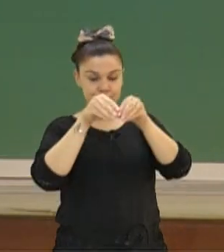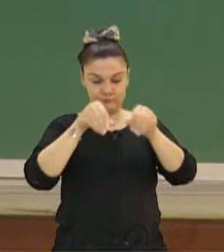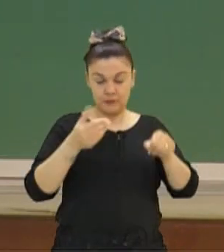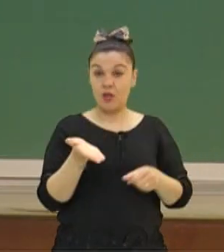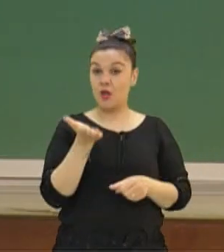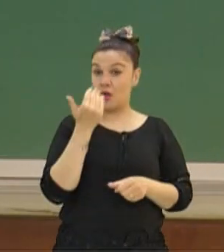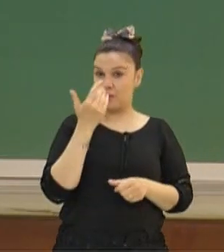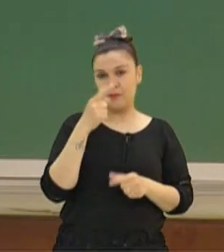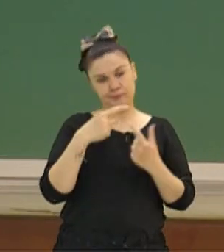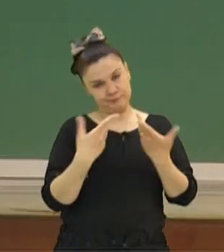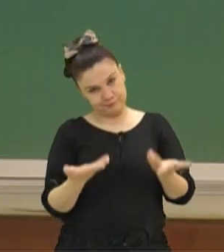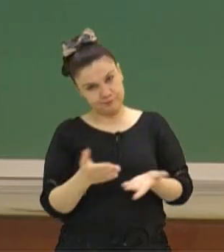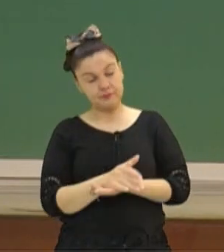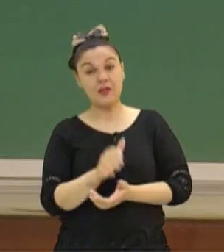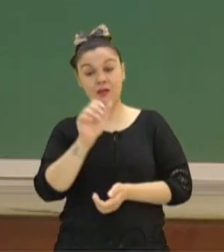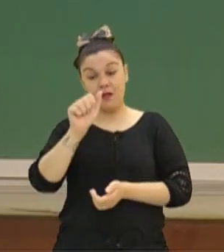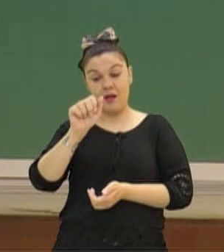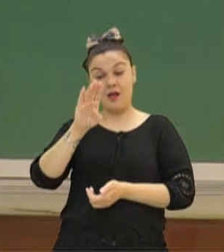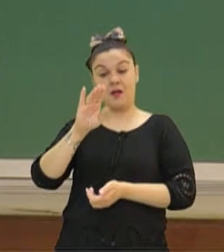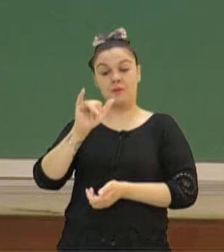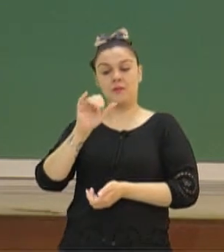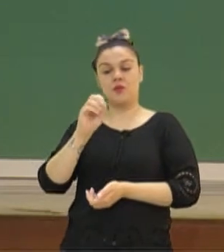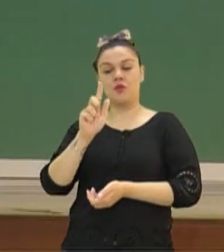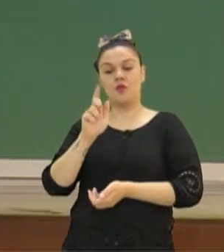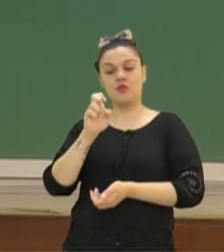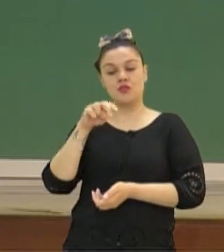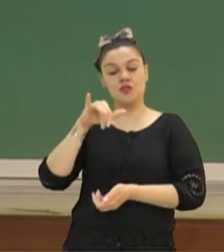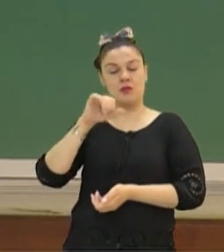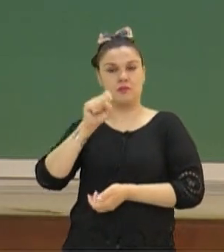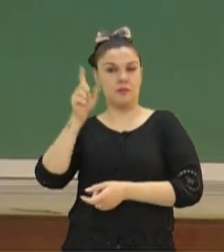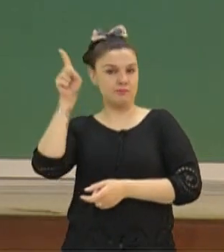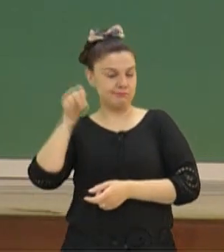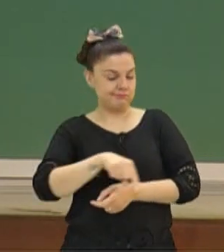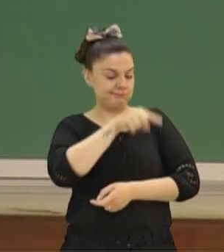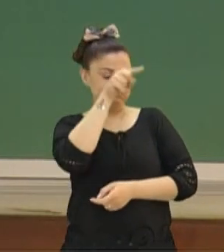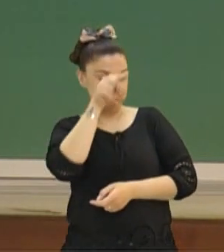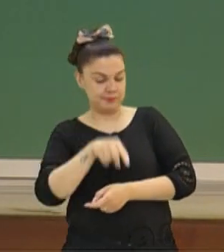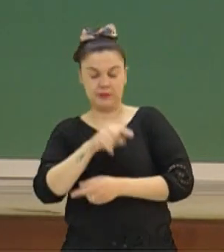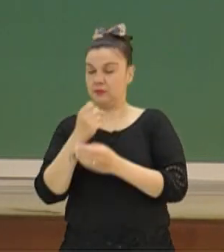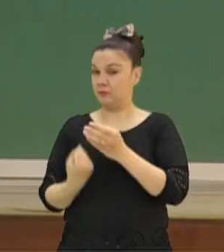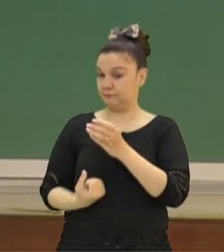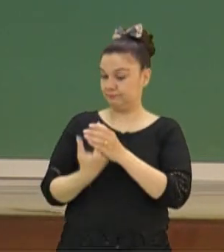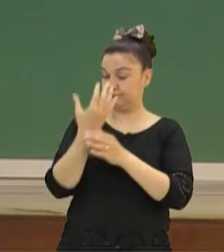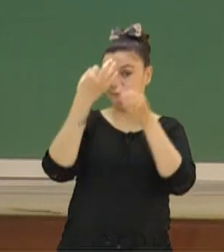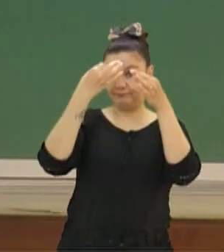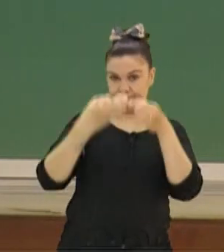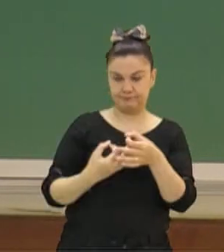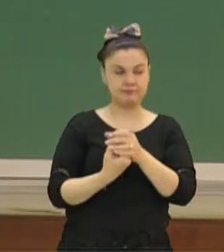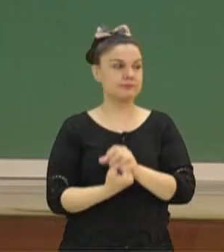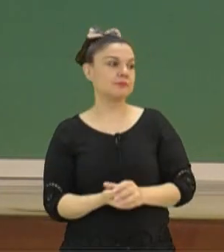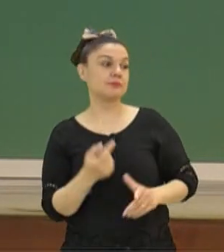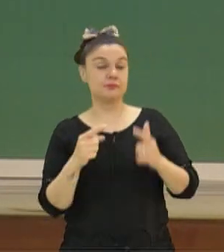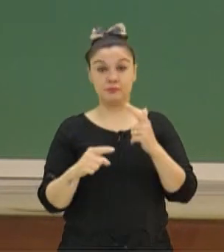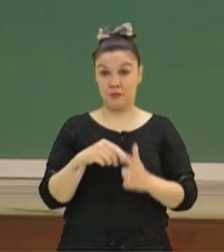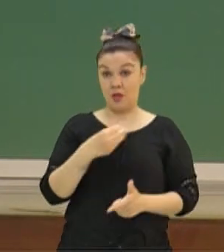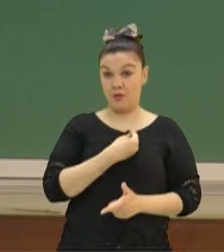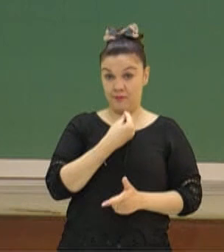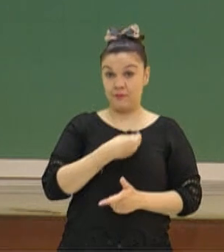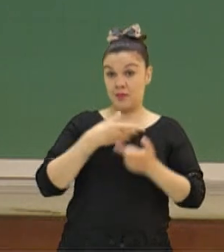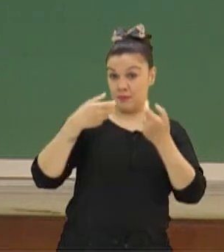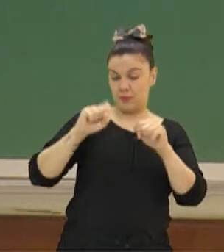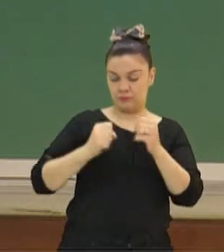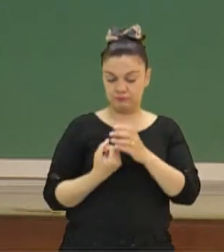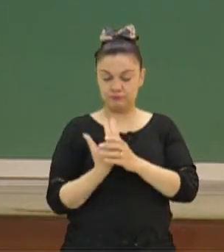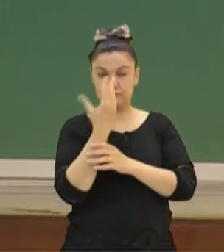a abiogênese foi uma teoria que foi desbancada, ela não era uma teoria certa. Porque a vida tem que surgir de